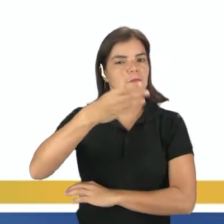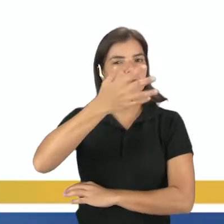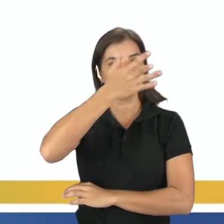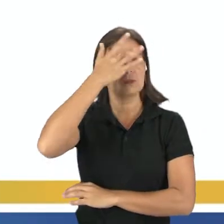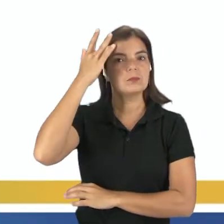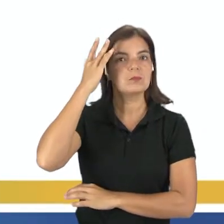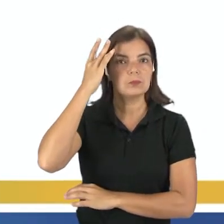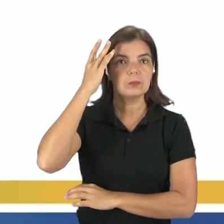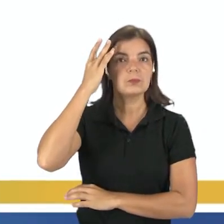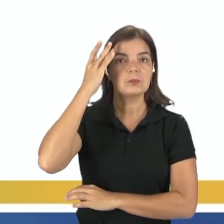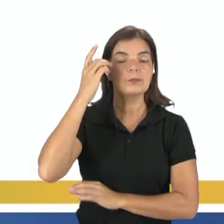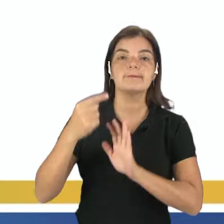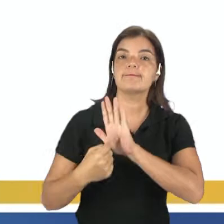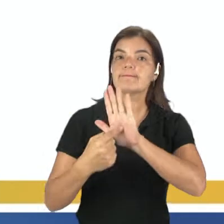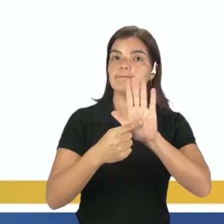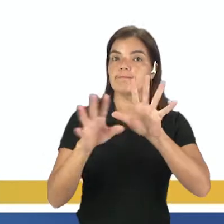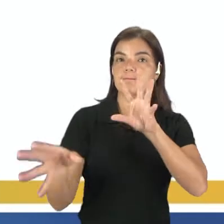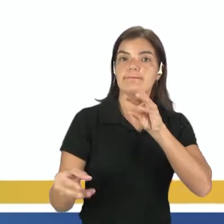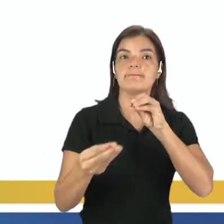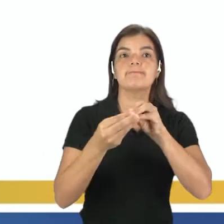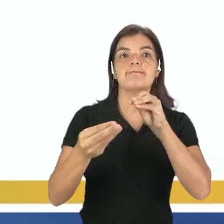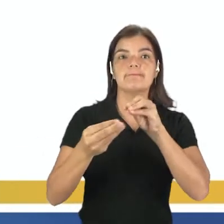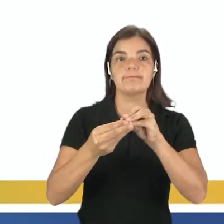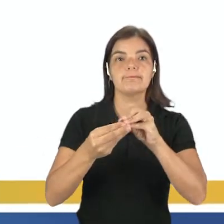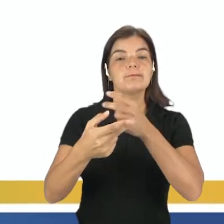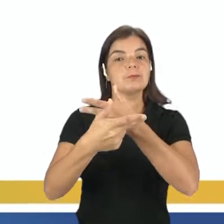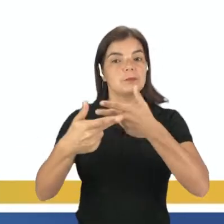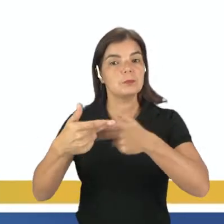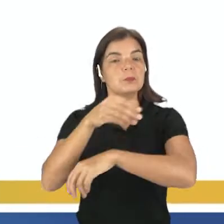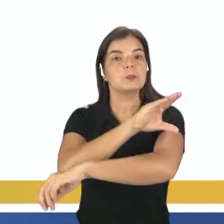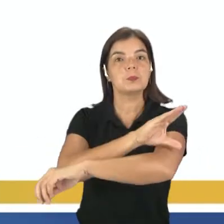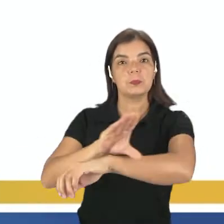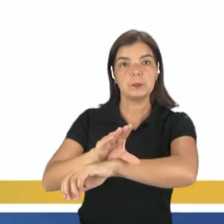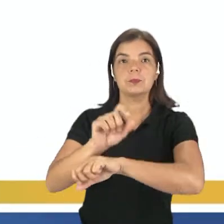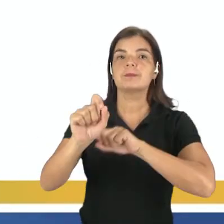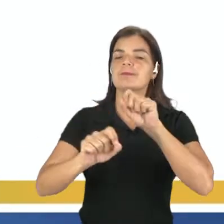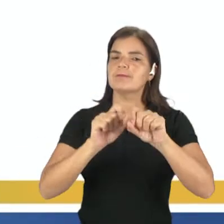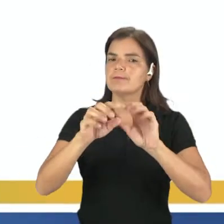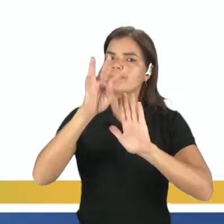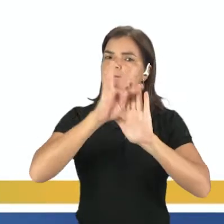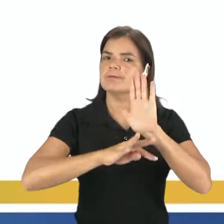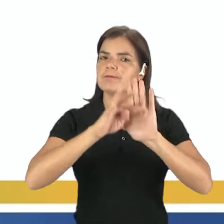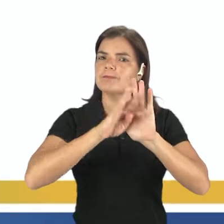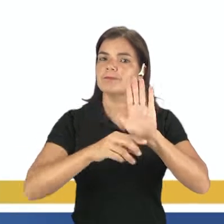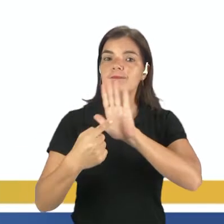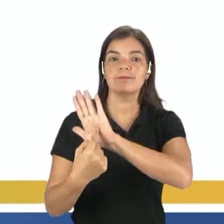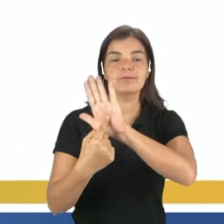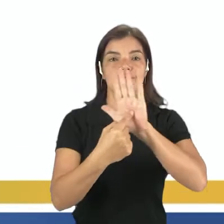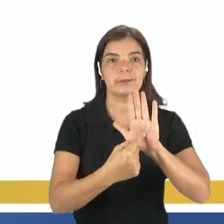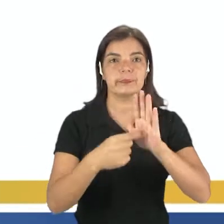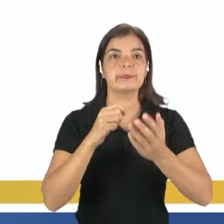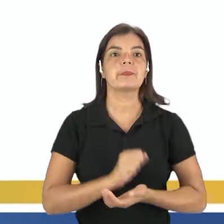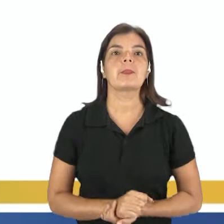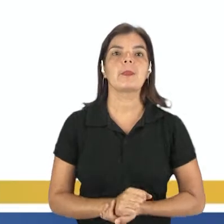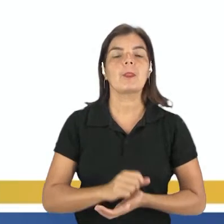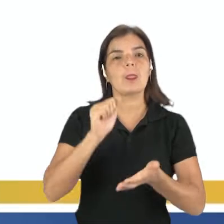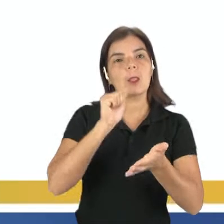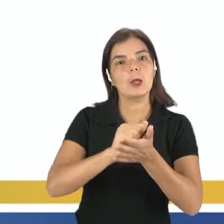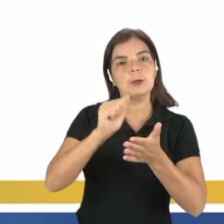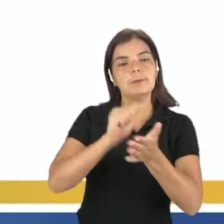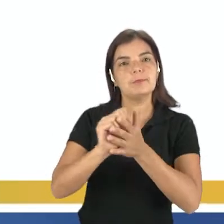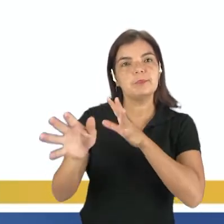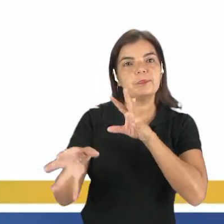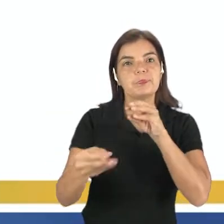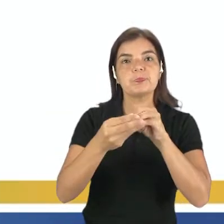terceira pessoa. Apresenta um resumo de um produto cultural. Trata-se de um texto expositivo. A escrita